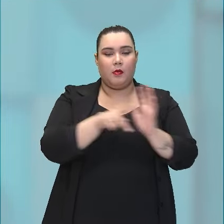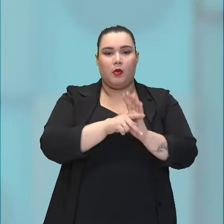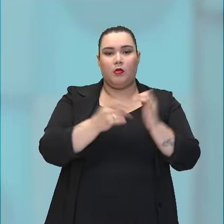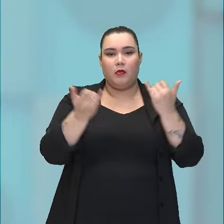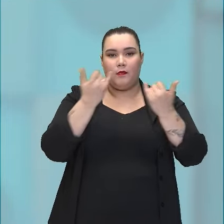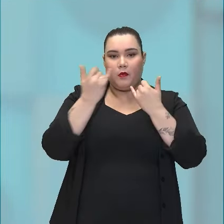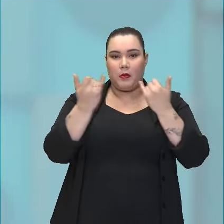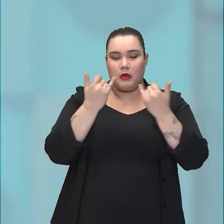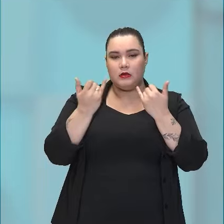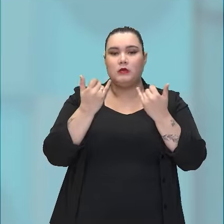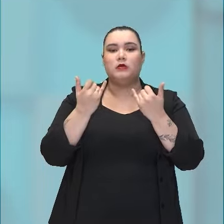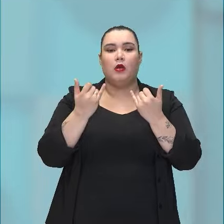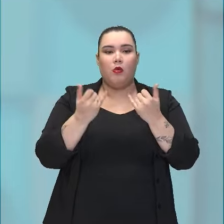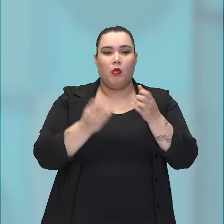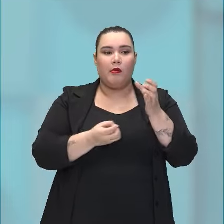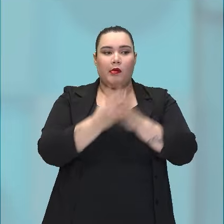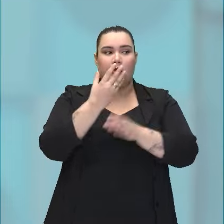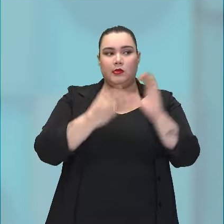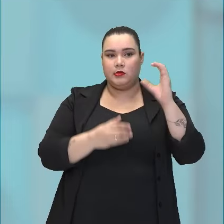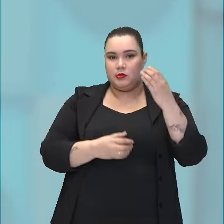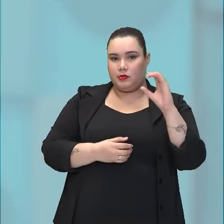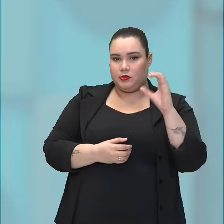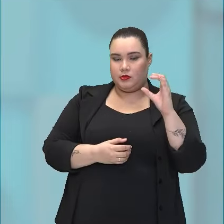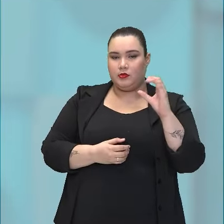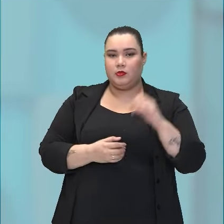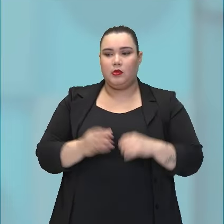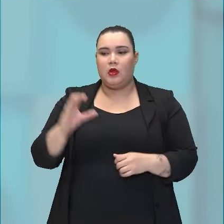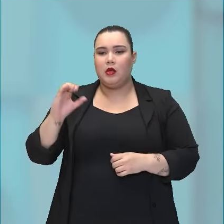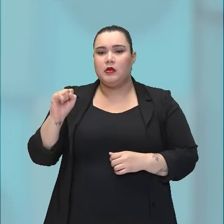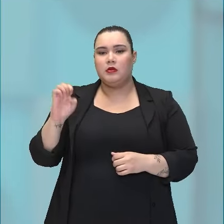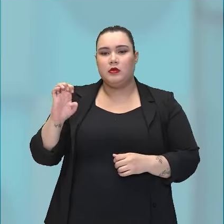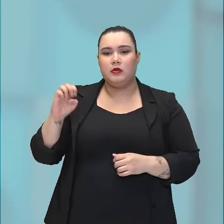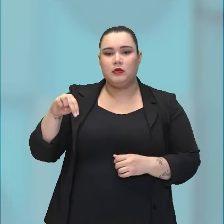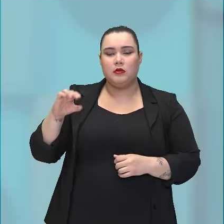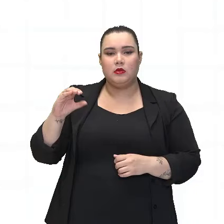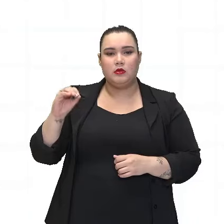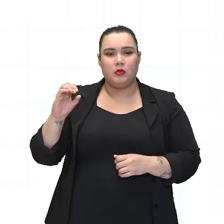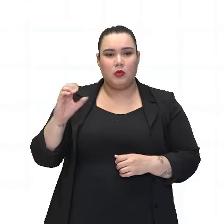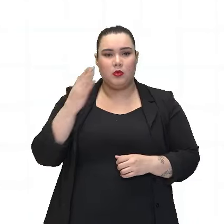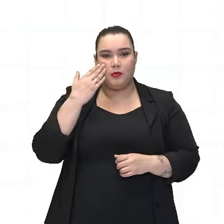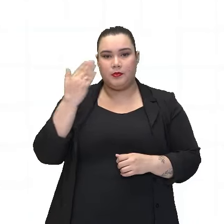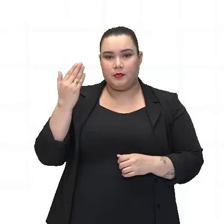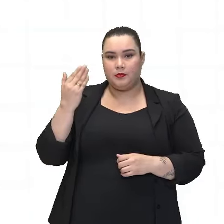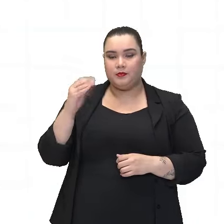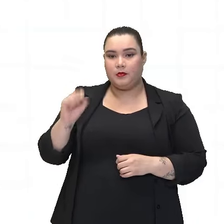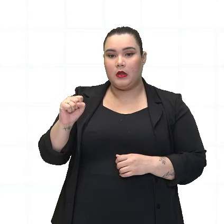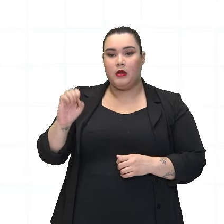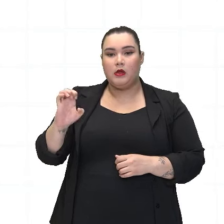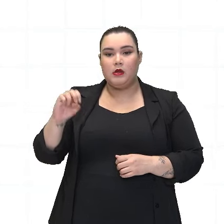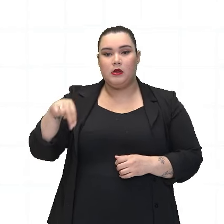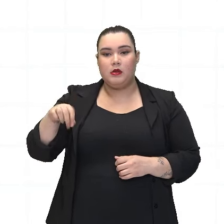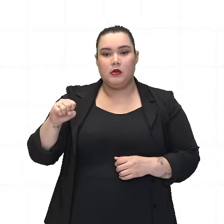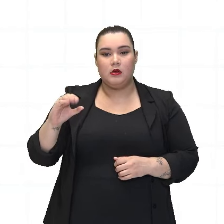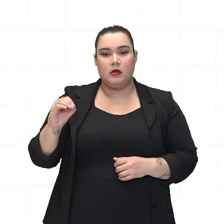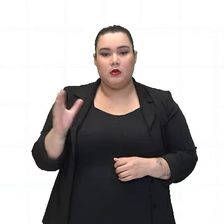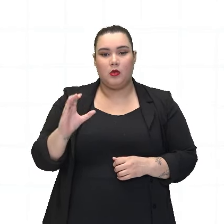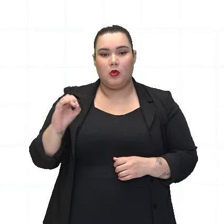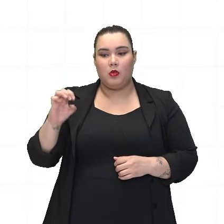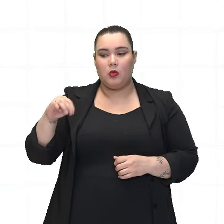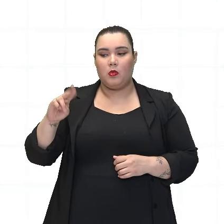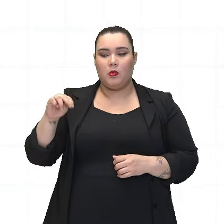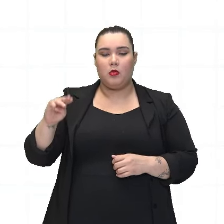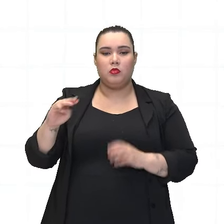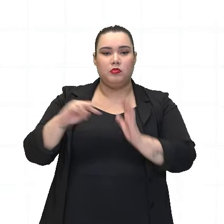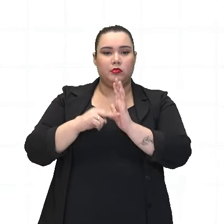científico. Então, o que é o senso comum e o que é o conhecimento científico? Vamos apresentar aí para vocês. Olha só. O senso comum,